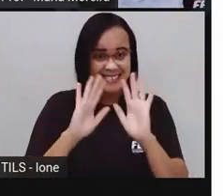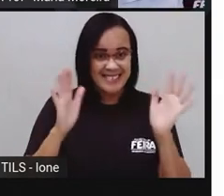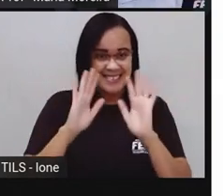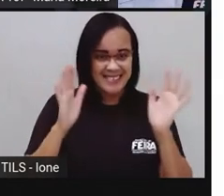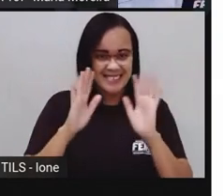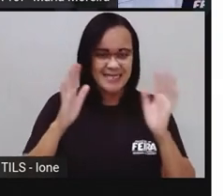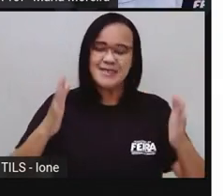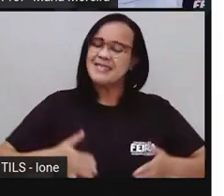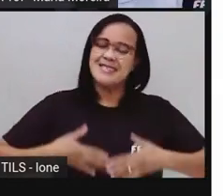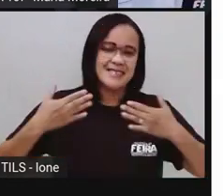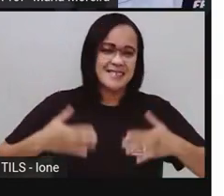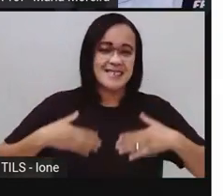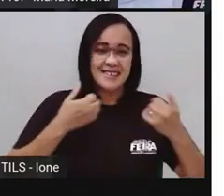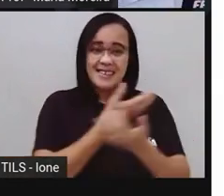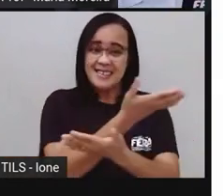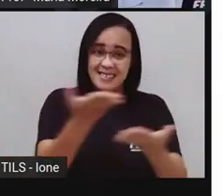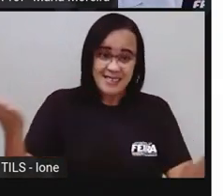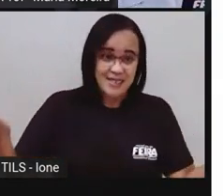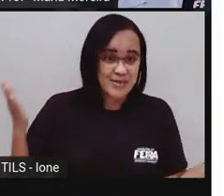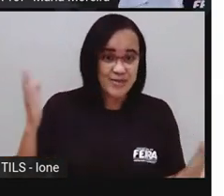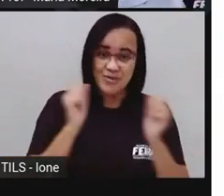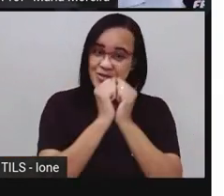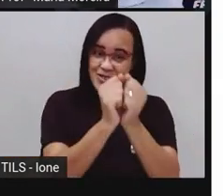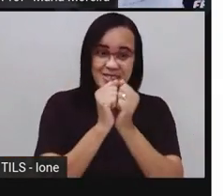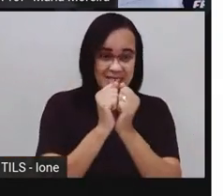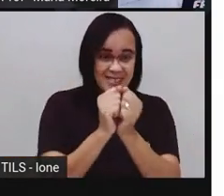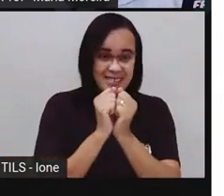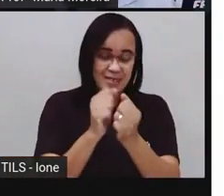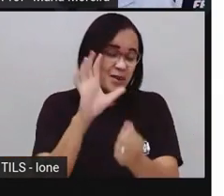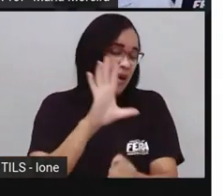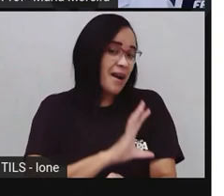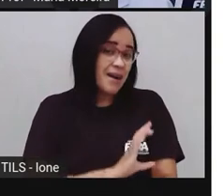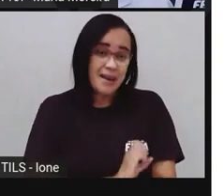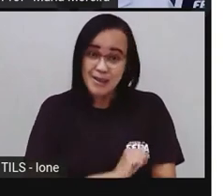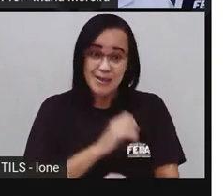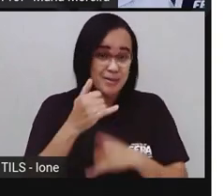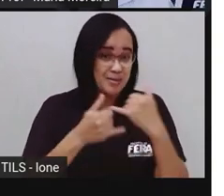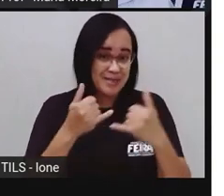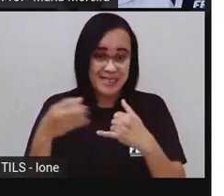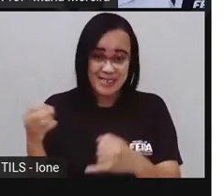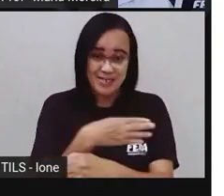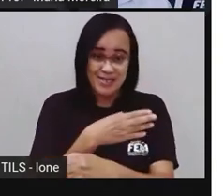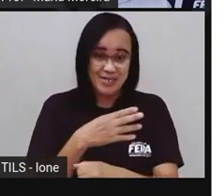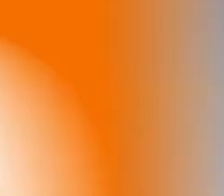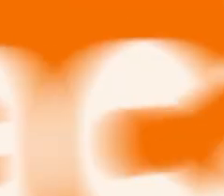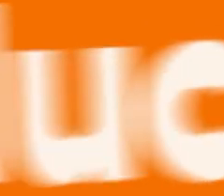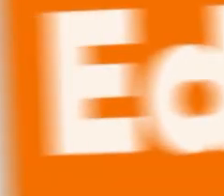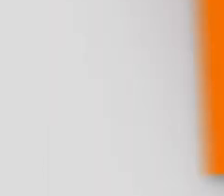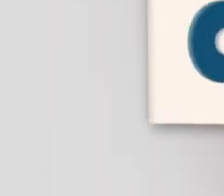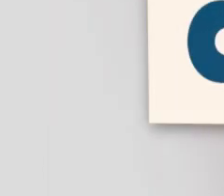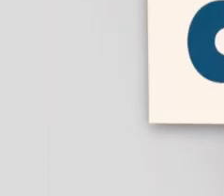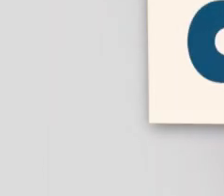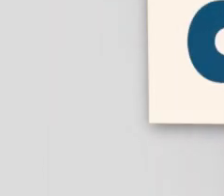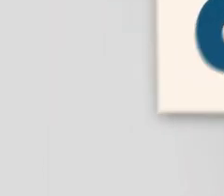prazer estar com vocês aqui agora e abra ama Esse brinquedo de novo dela E aí E aí